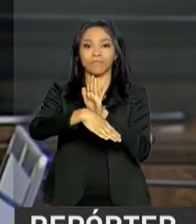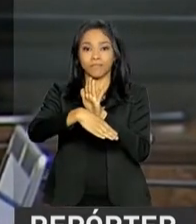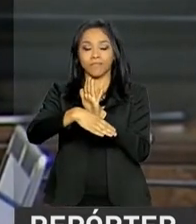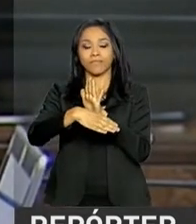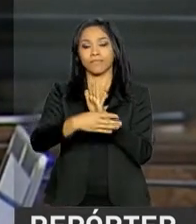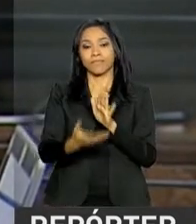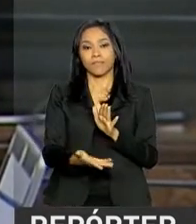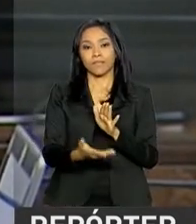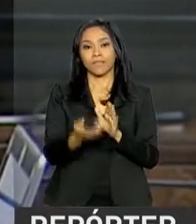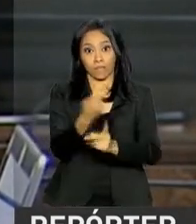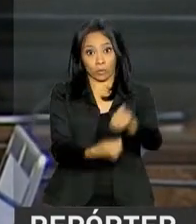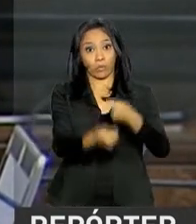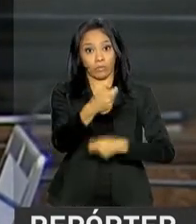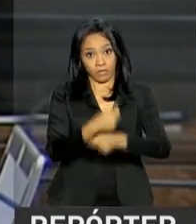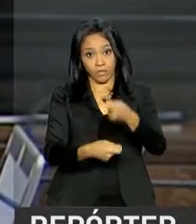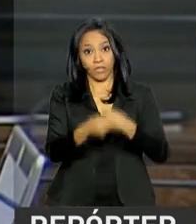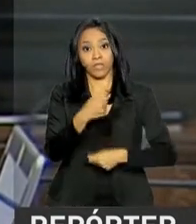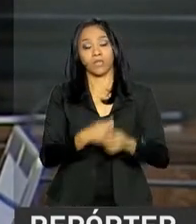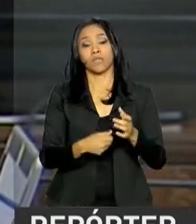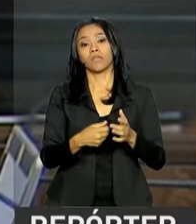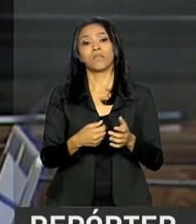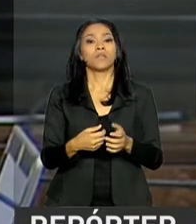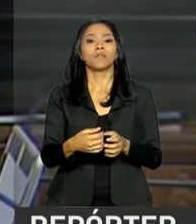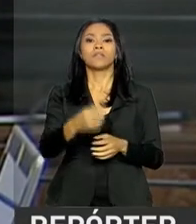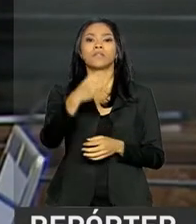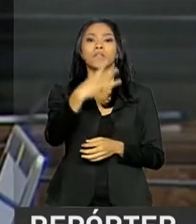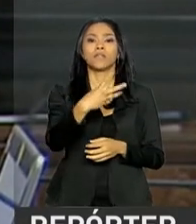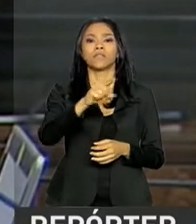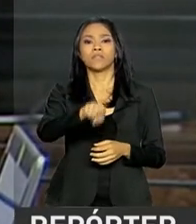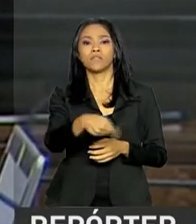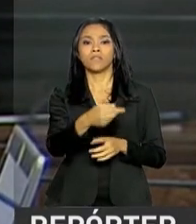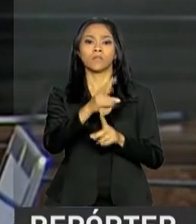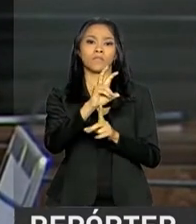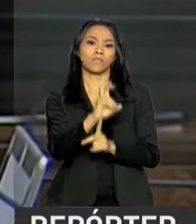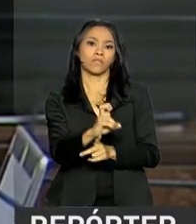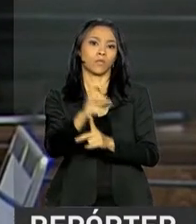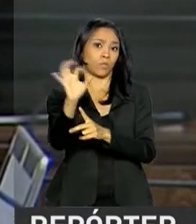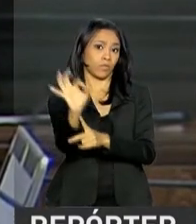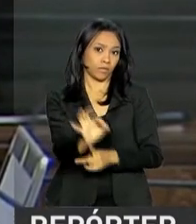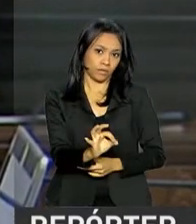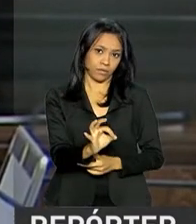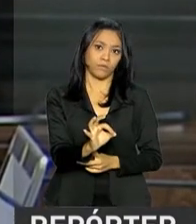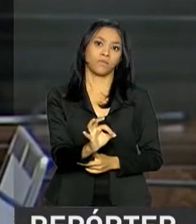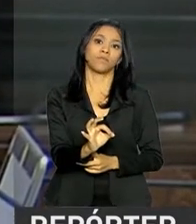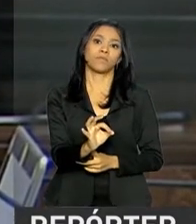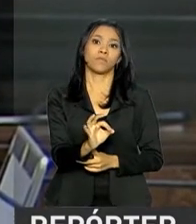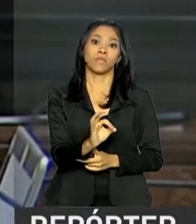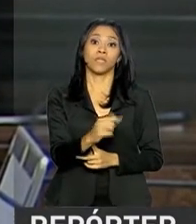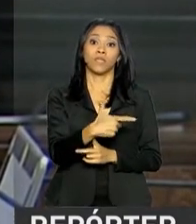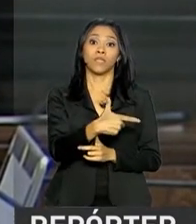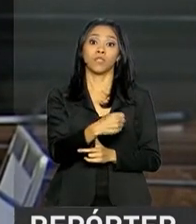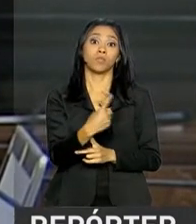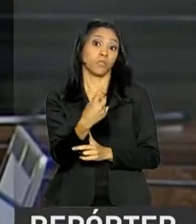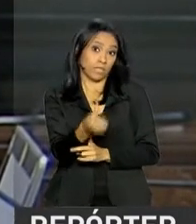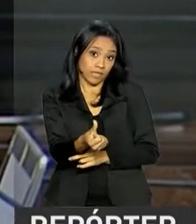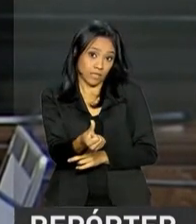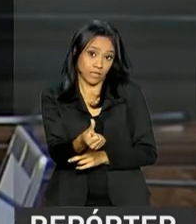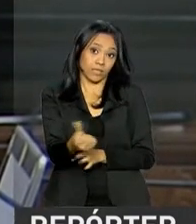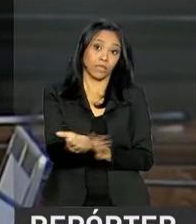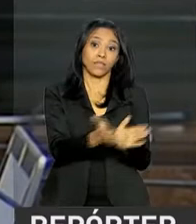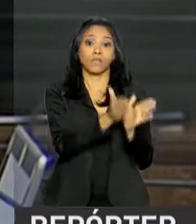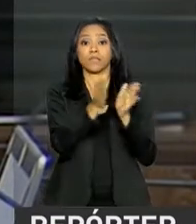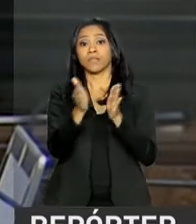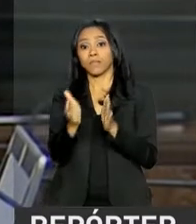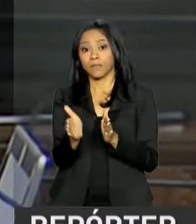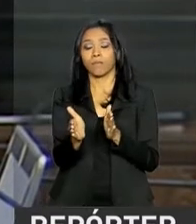de três e meio por cento de 2016 então